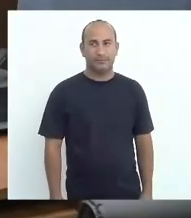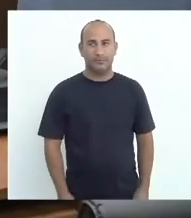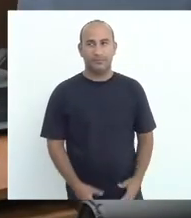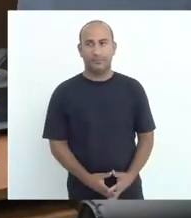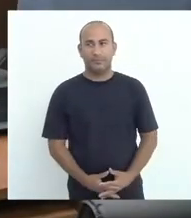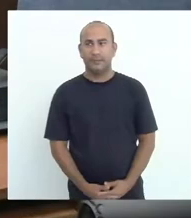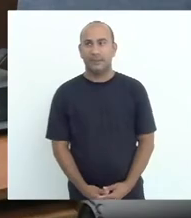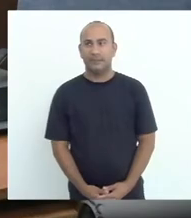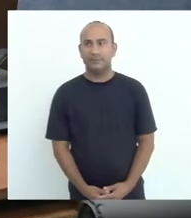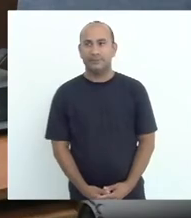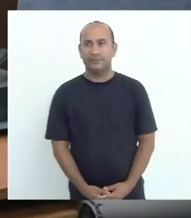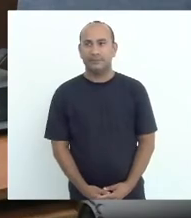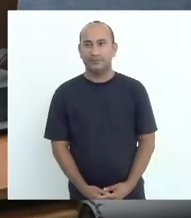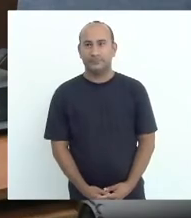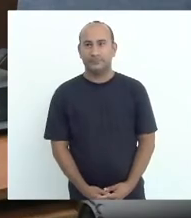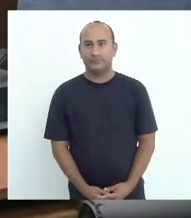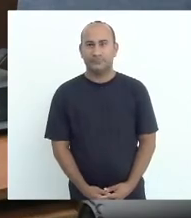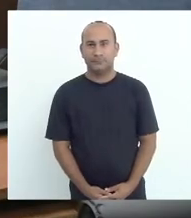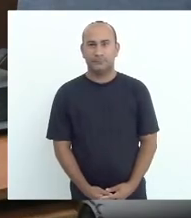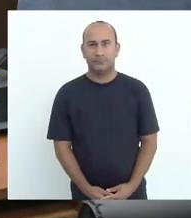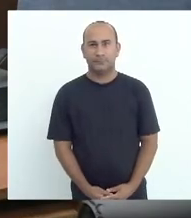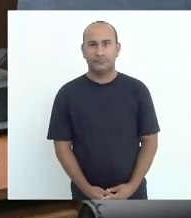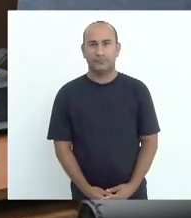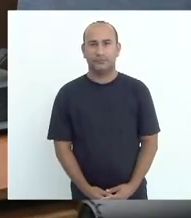Senhora presidente,